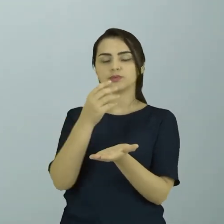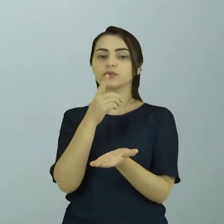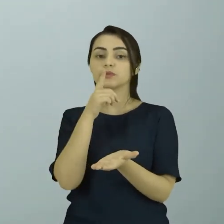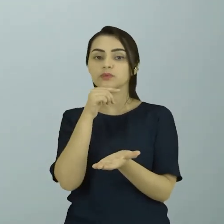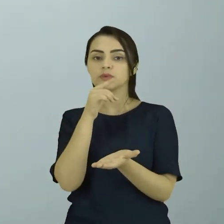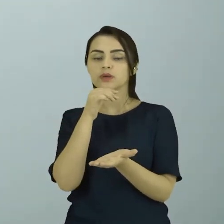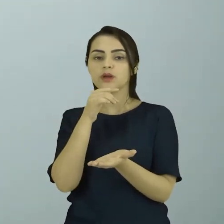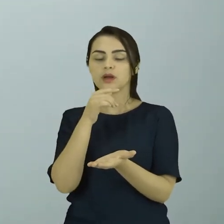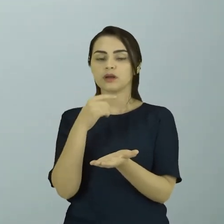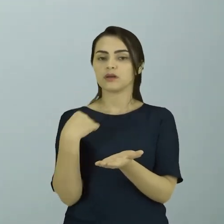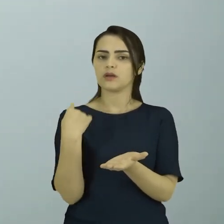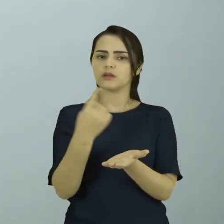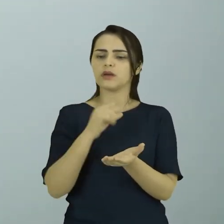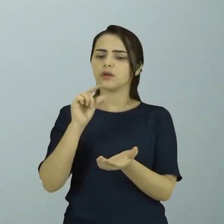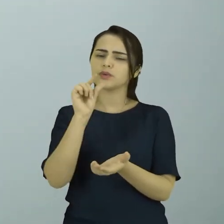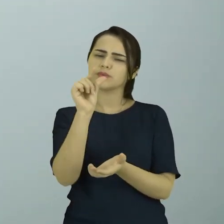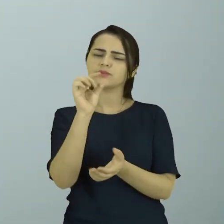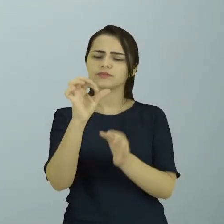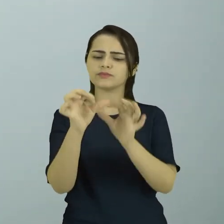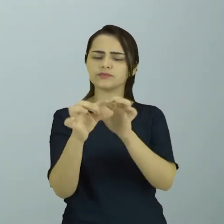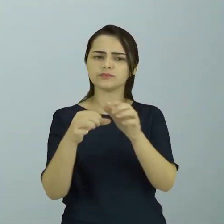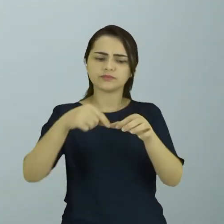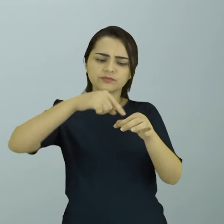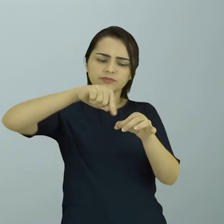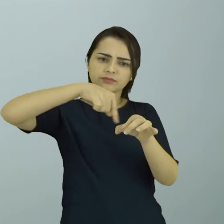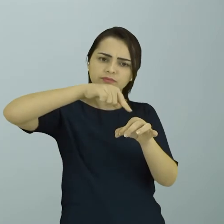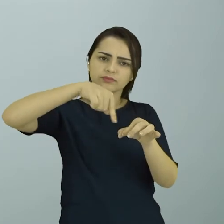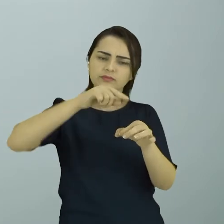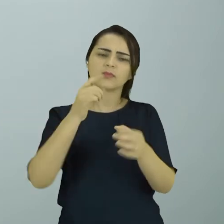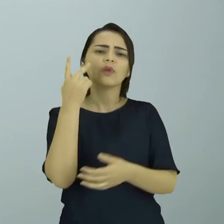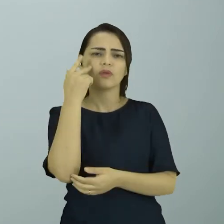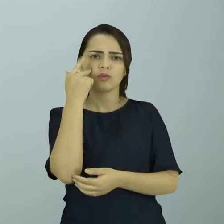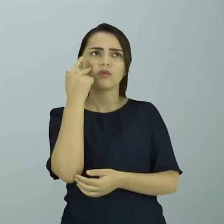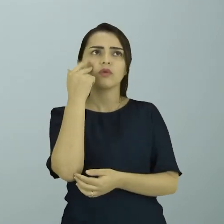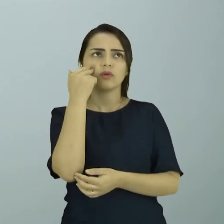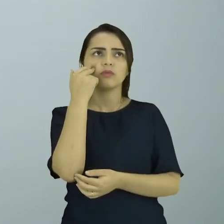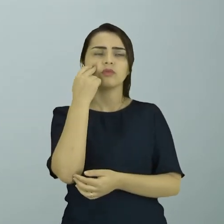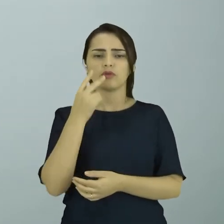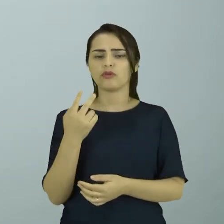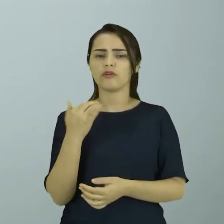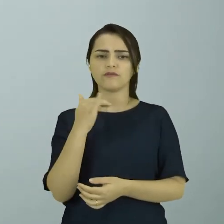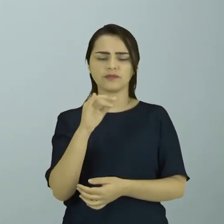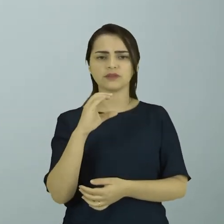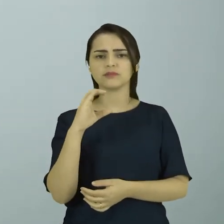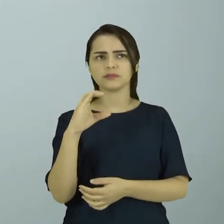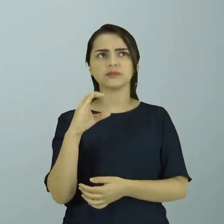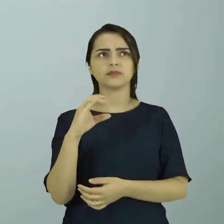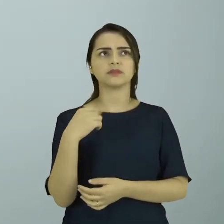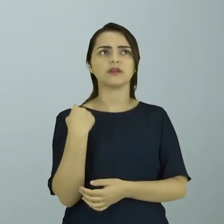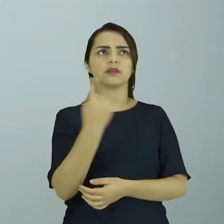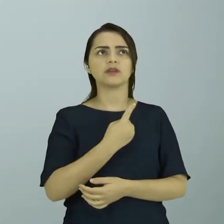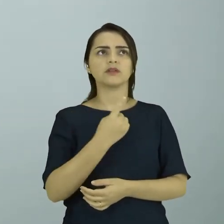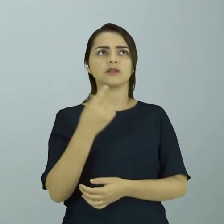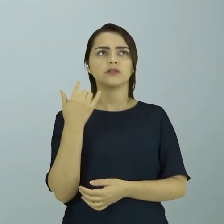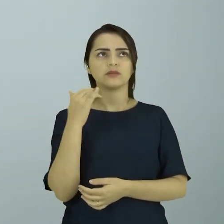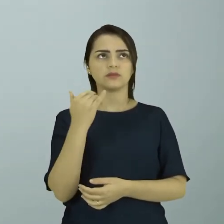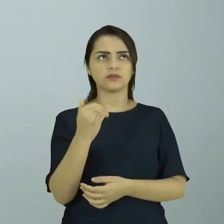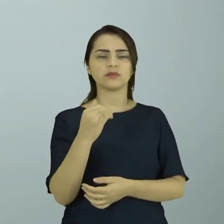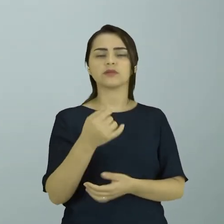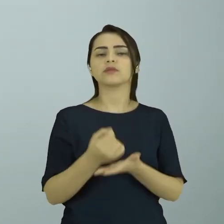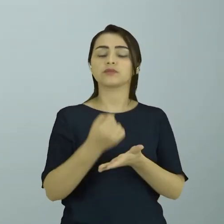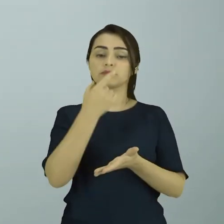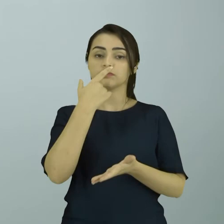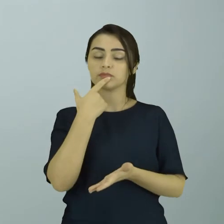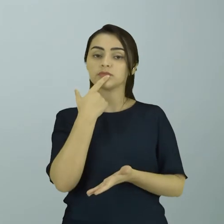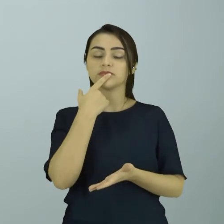nós pegamos um efervescente, bem comum no nosso dia a dia, quando nós iremos ingerir um